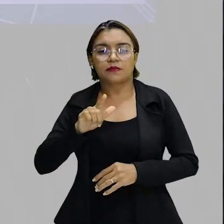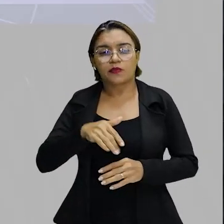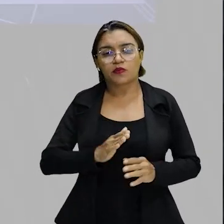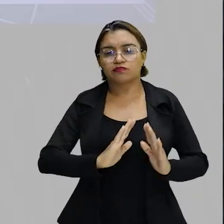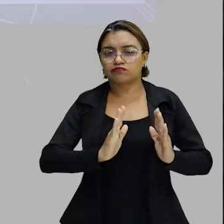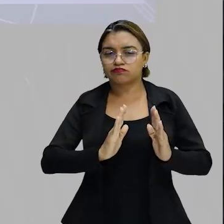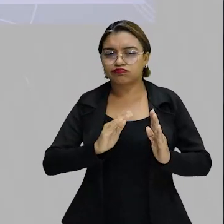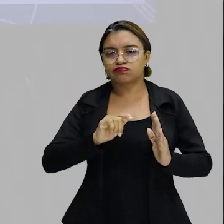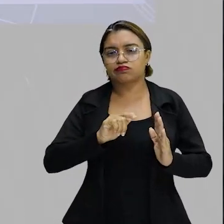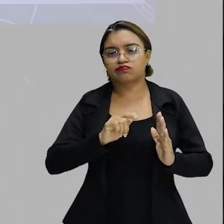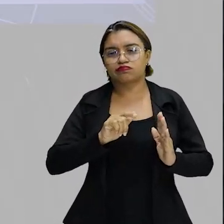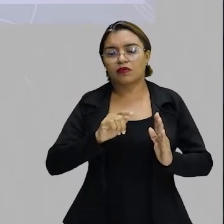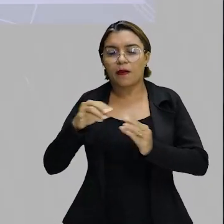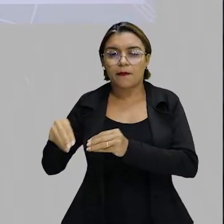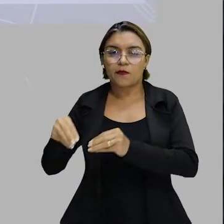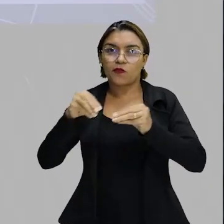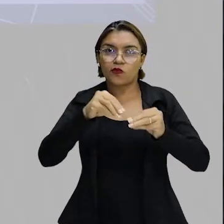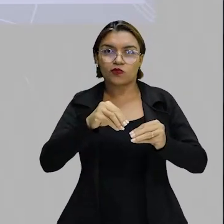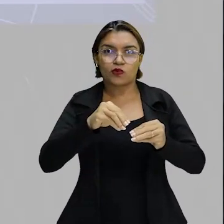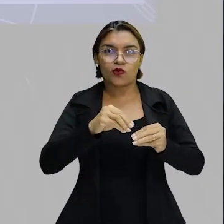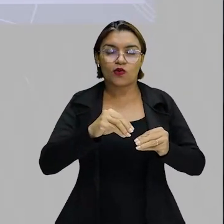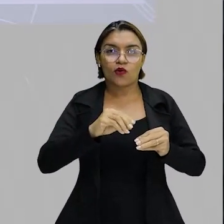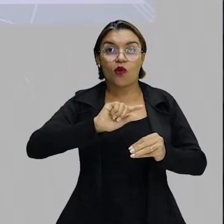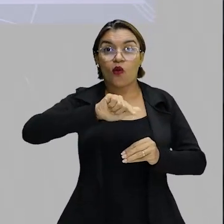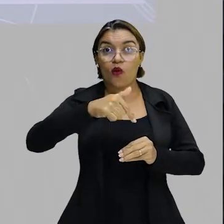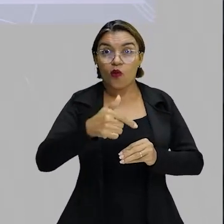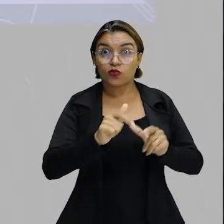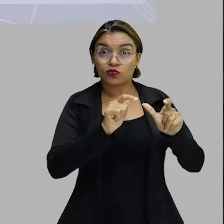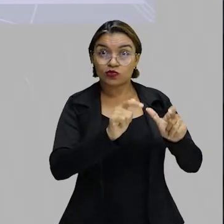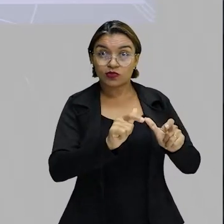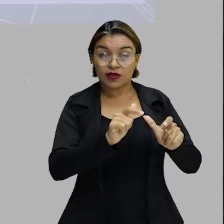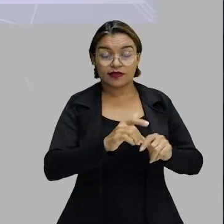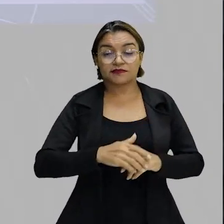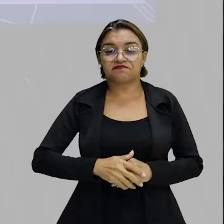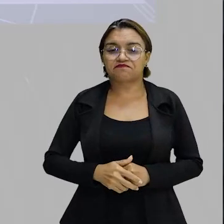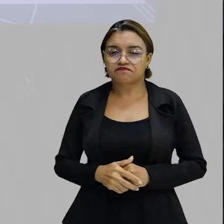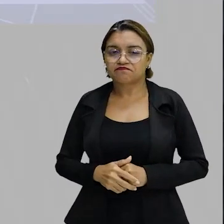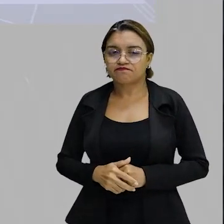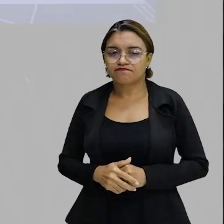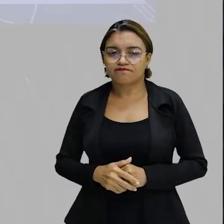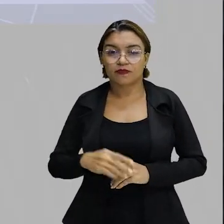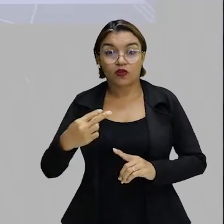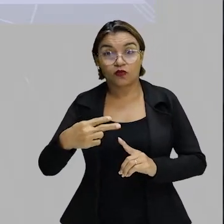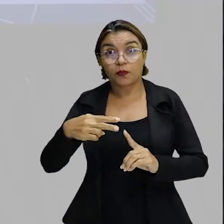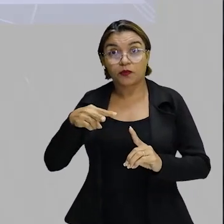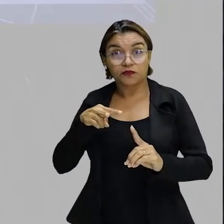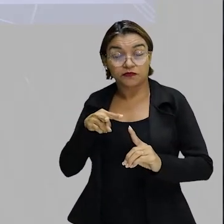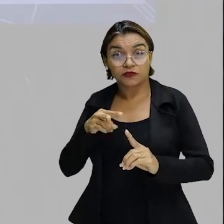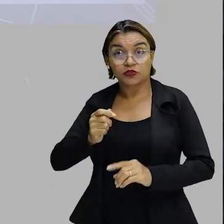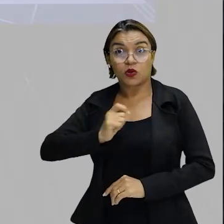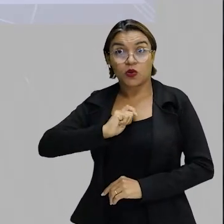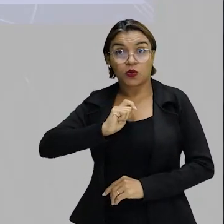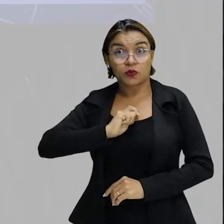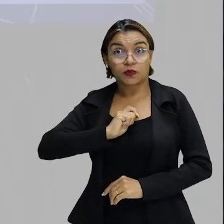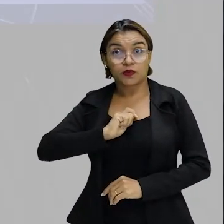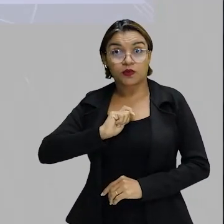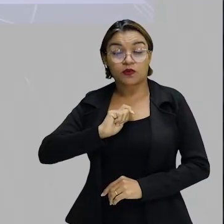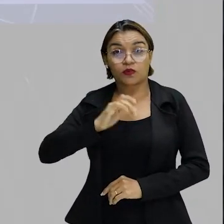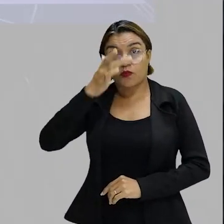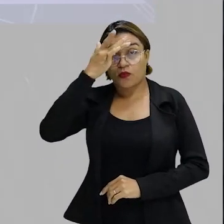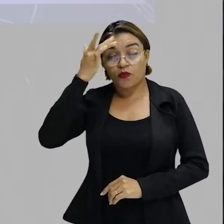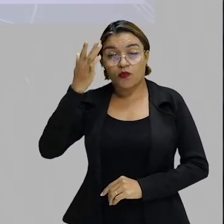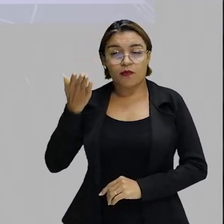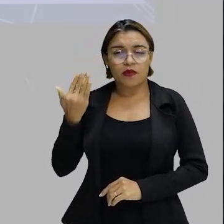habitar outras regiões do planeta. Então, a gente falando aqui do ponto de vista, né, antropológico, o homem, Homo sapiens,